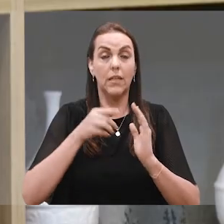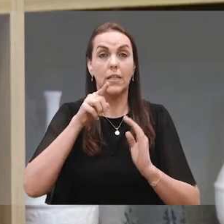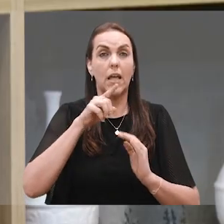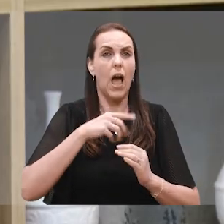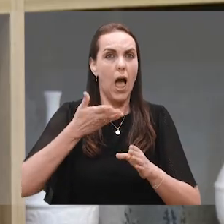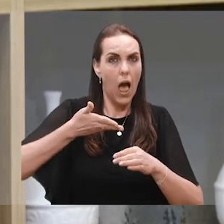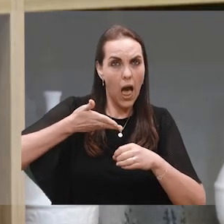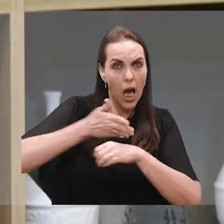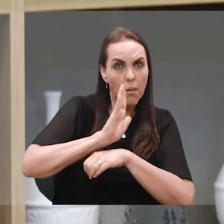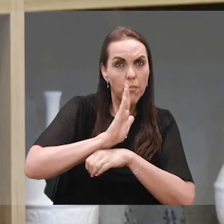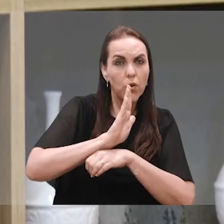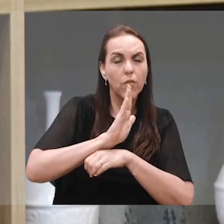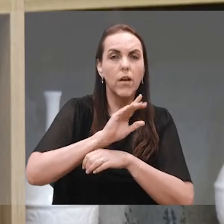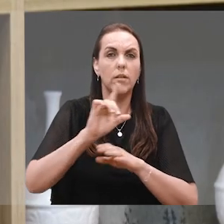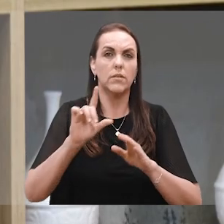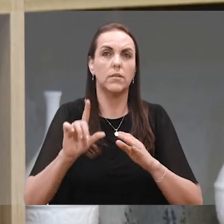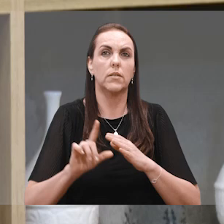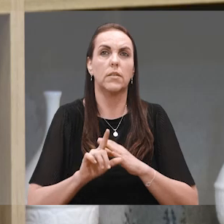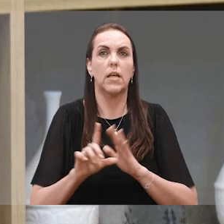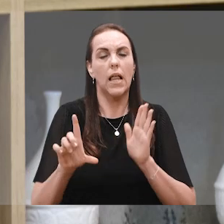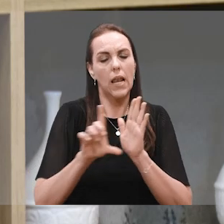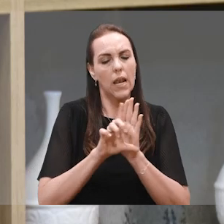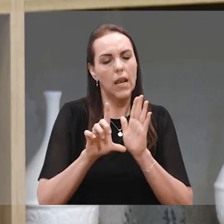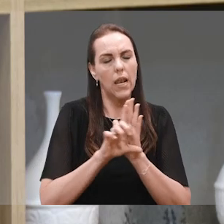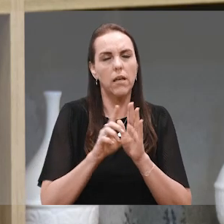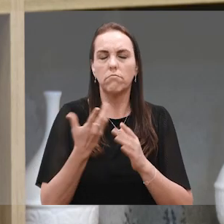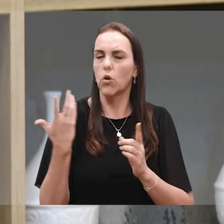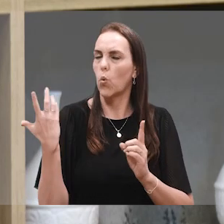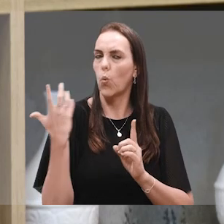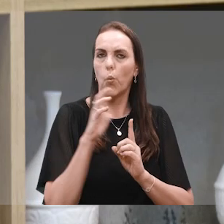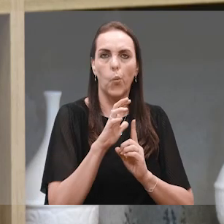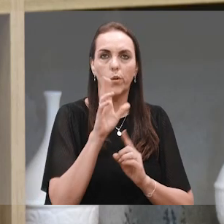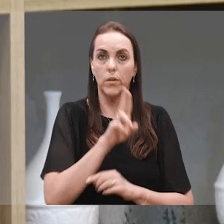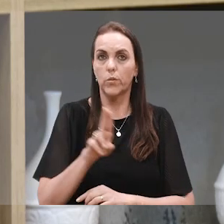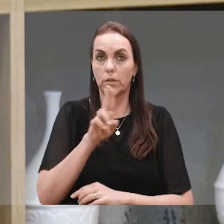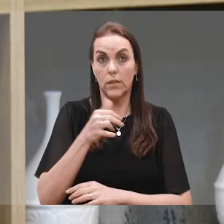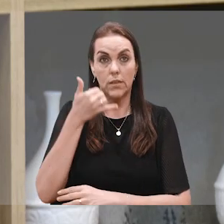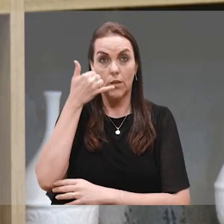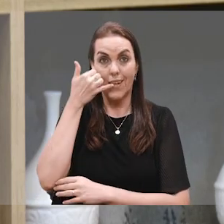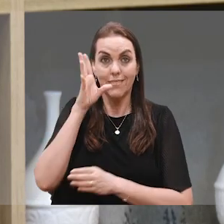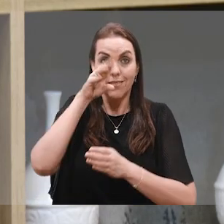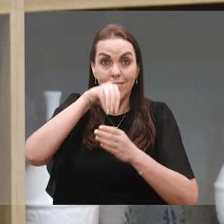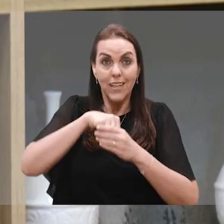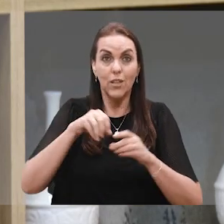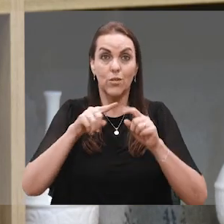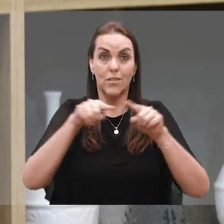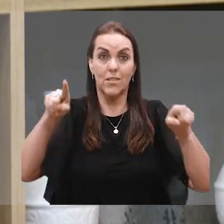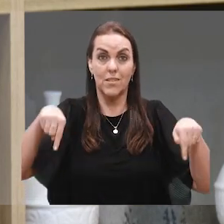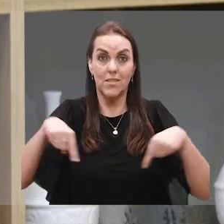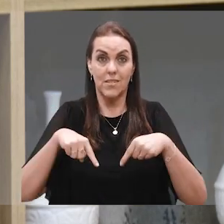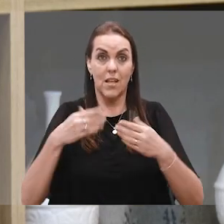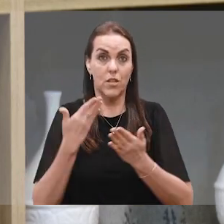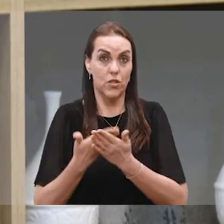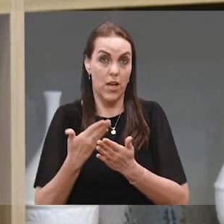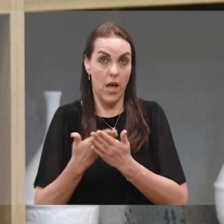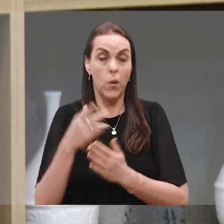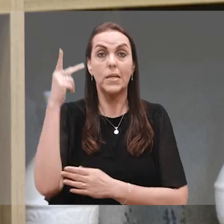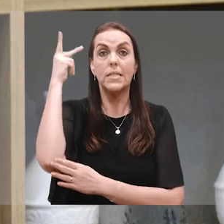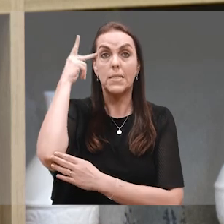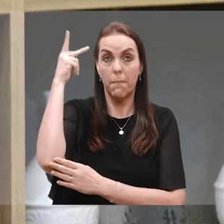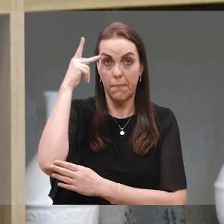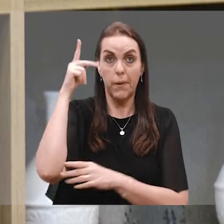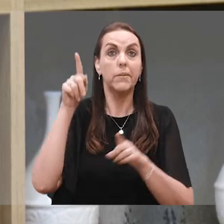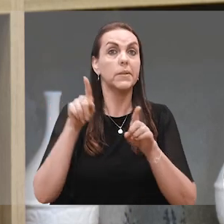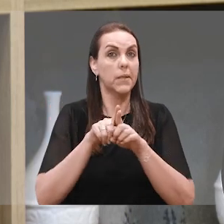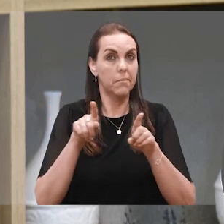aprovando legislações contra o uso do celular, pelo menos em sala de aula. São Paulo também vem